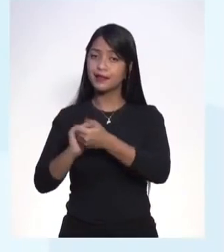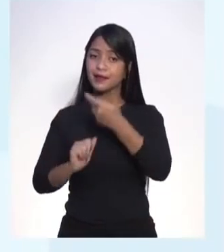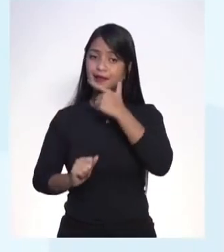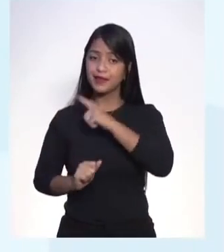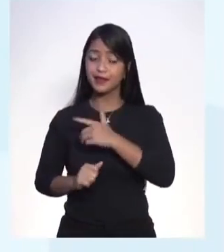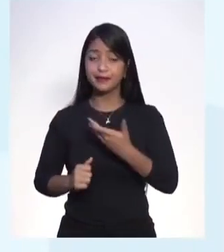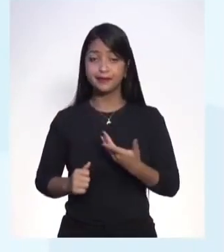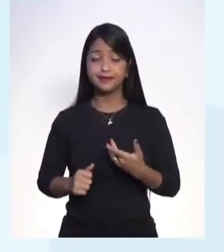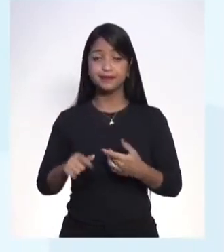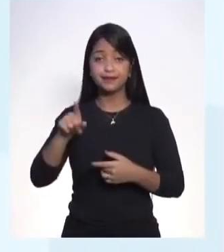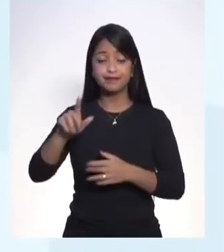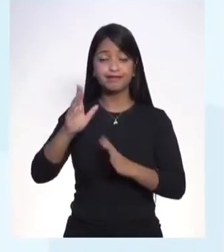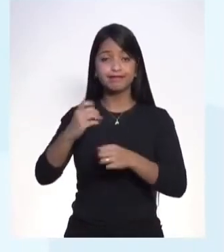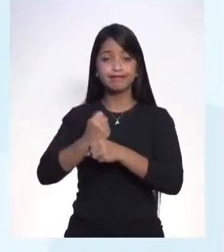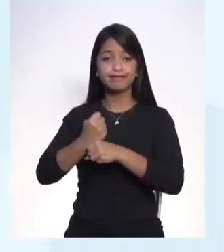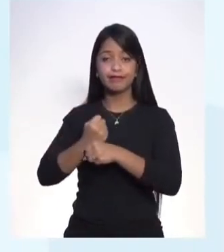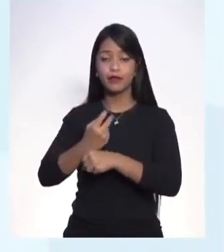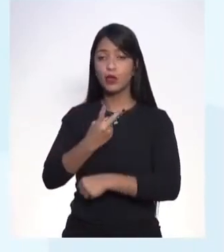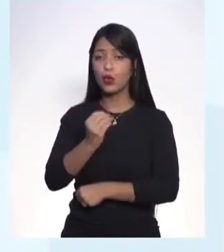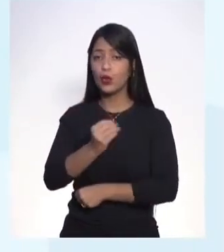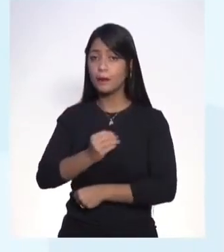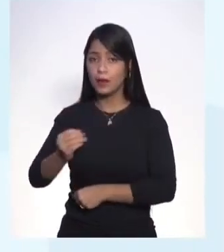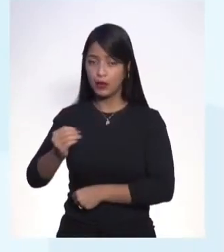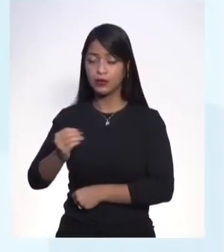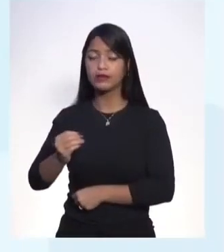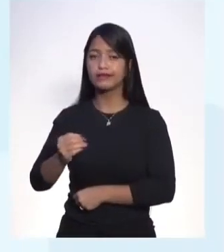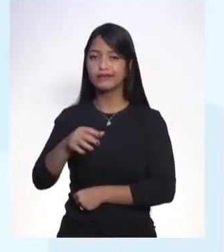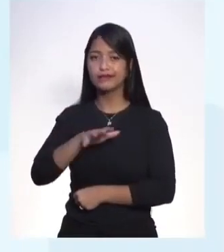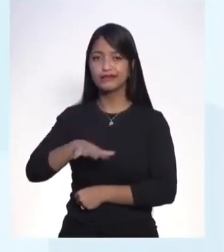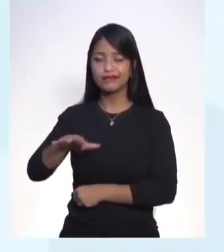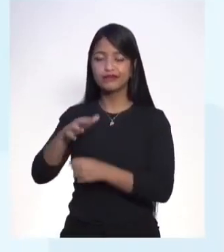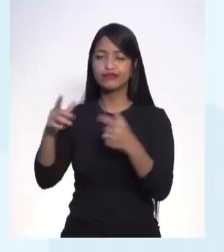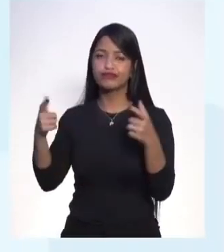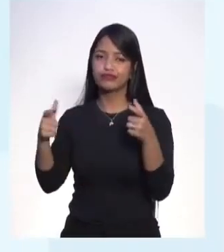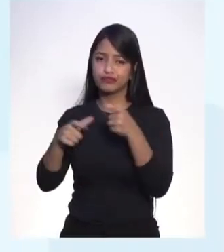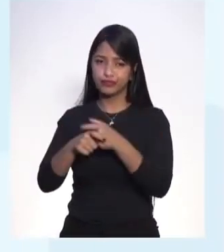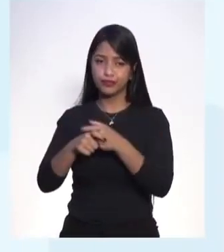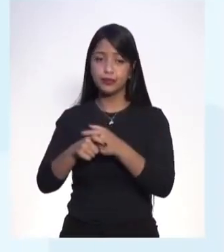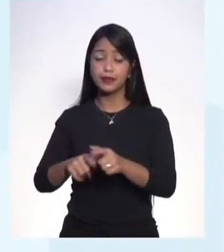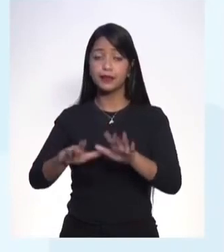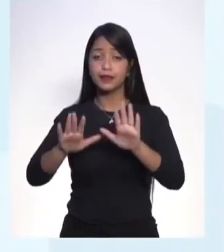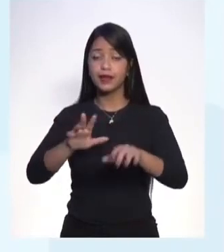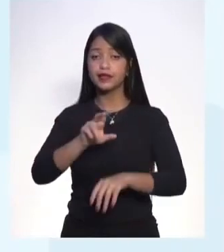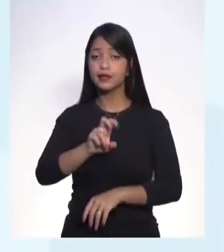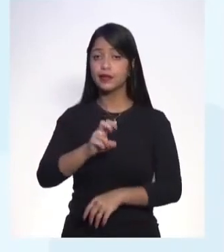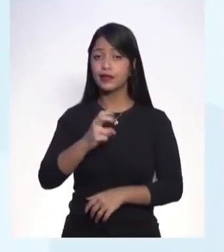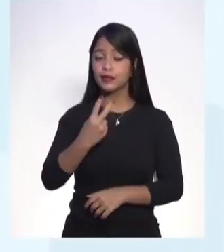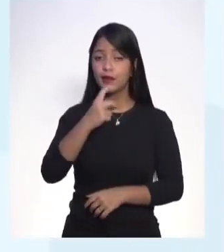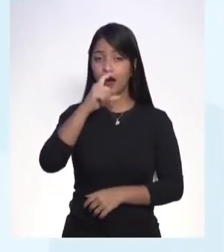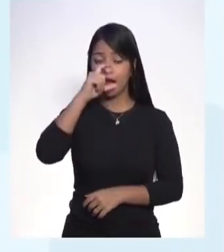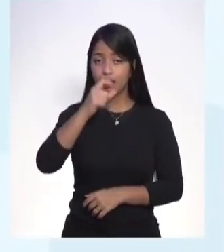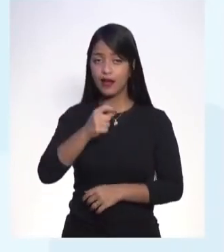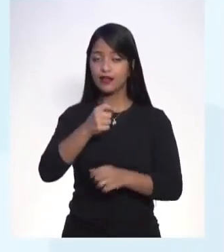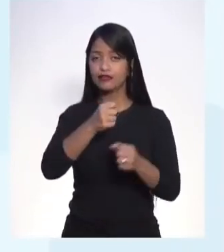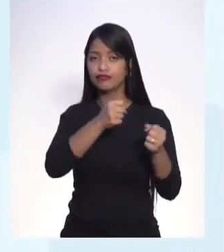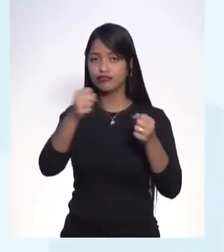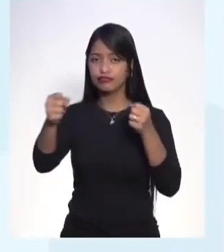extinta na natureza desde 2000. Serão 52 ararinhas reintroduzidas em Curaçá,